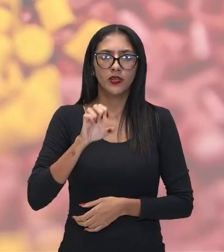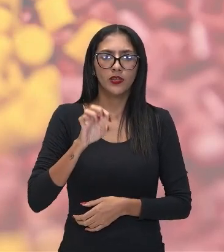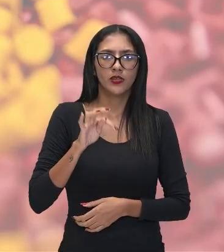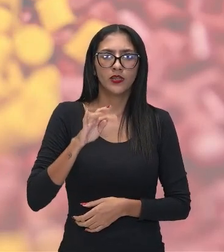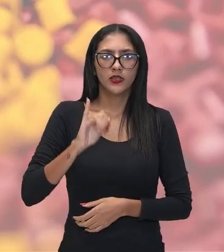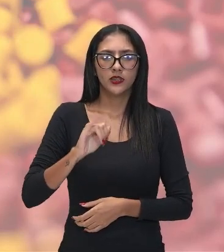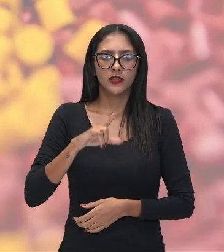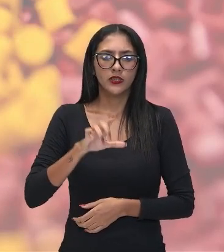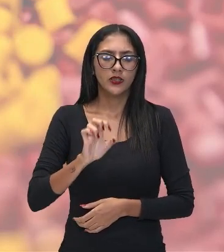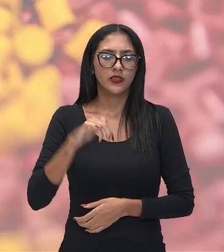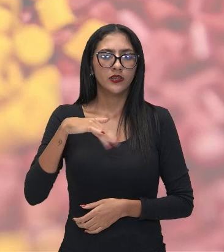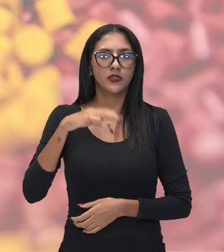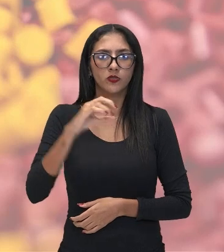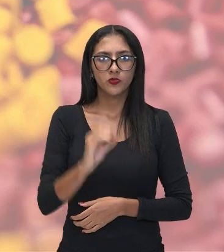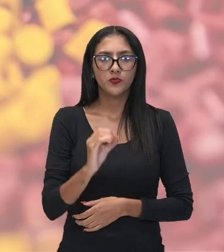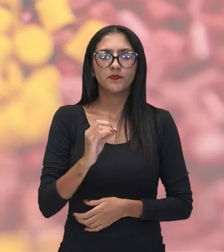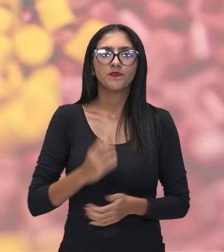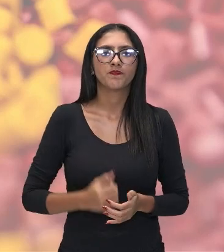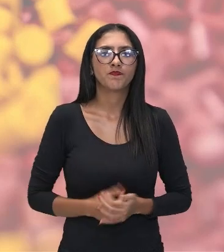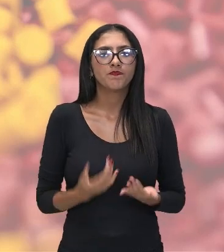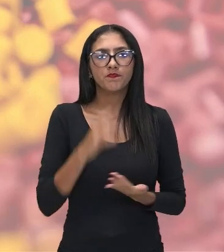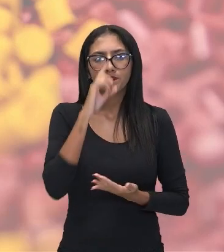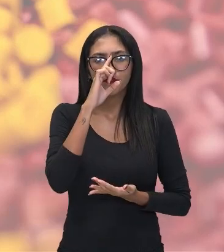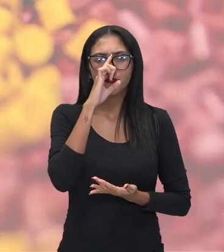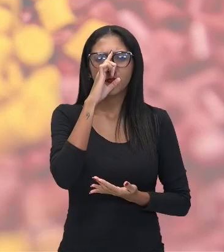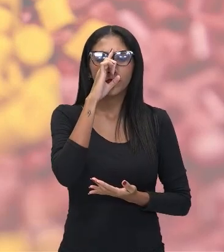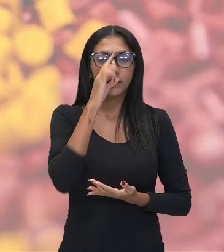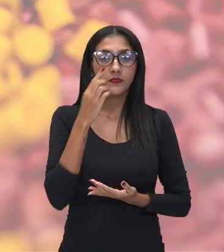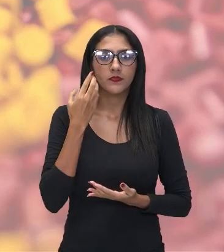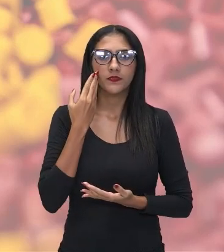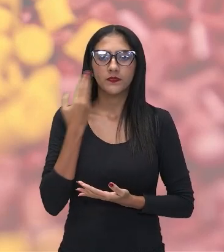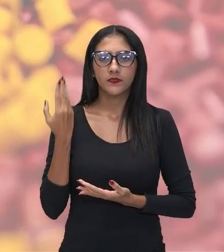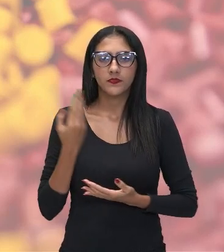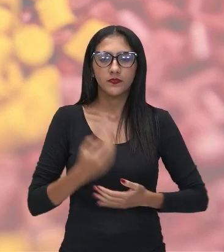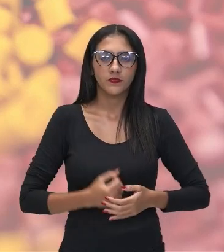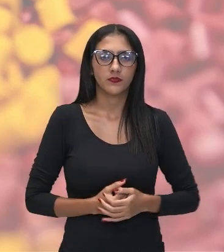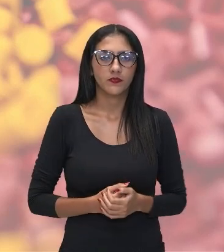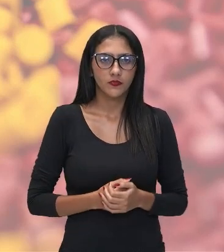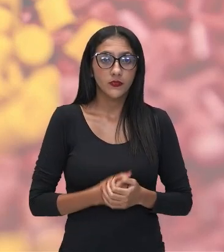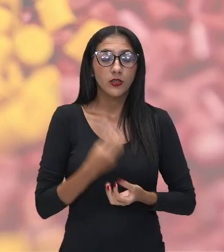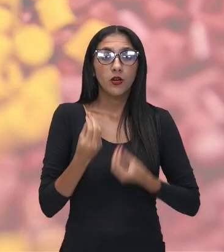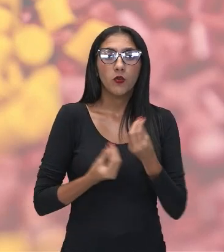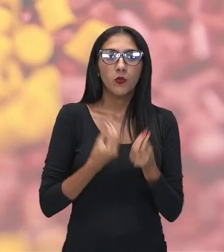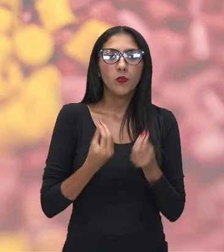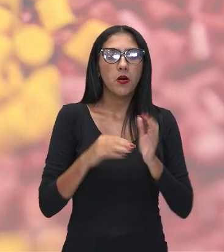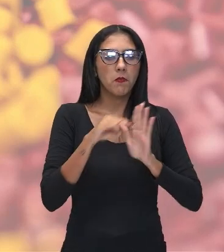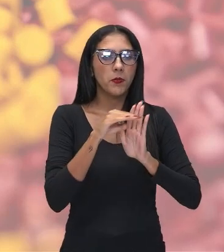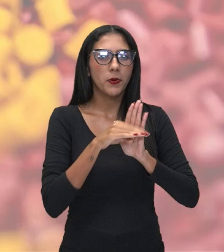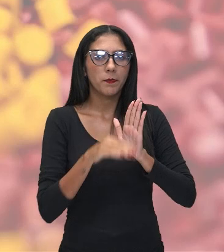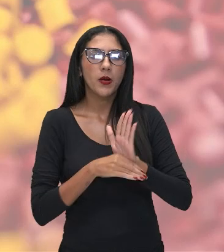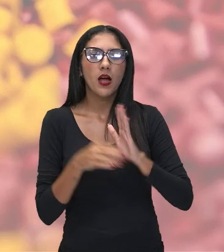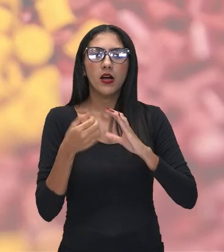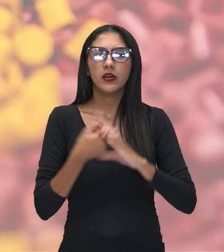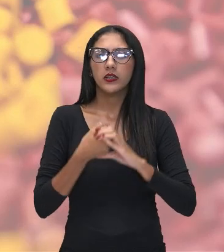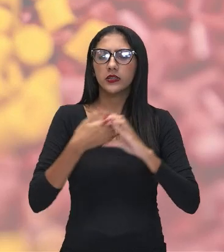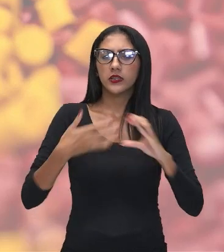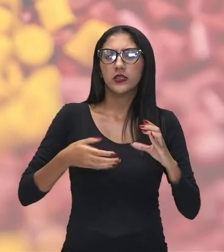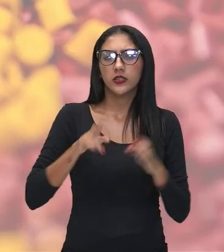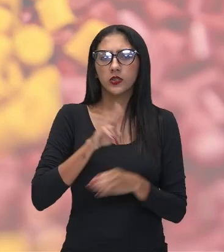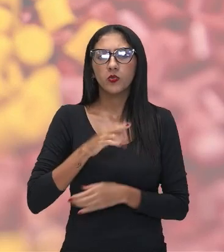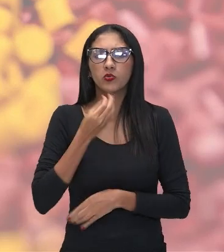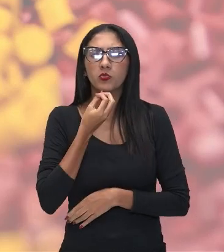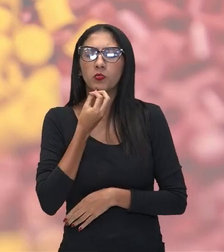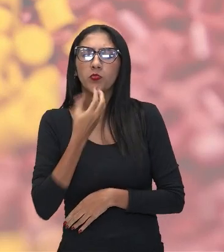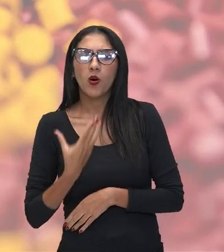poliestileno, que aqui a gente tem as propriedades, as vantagens, desvantagens e aplicações, né? Aonde